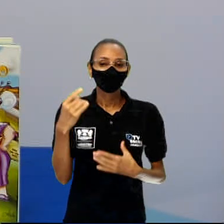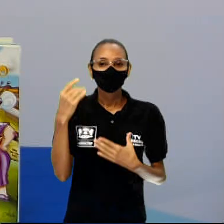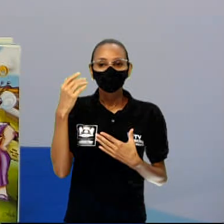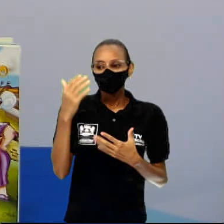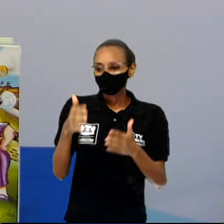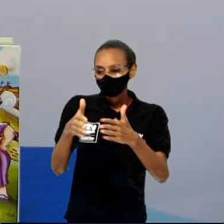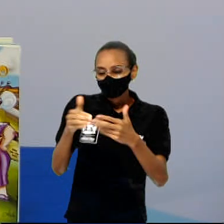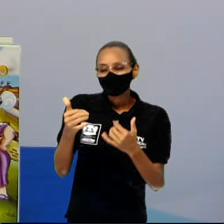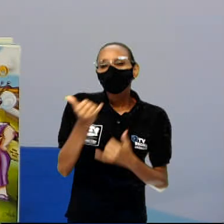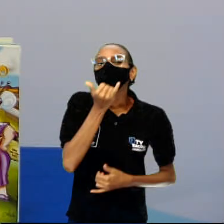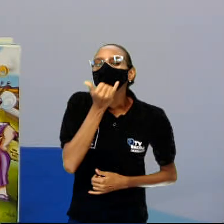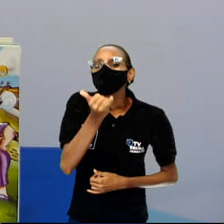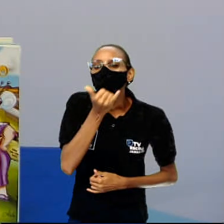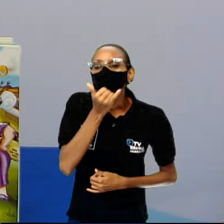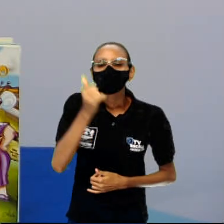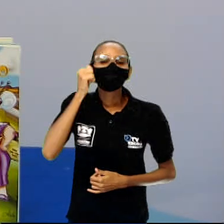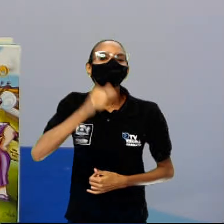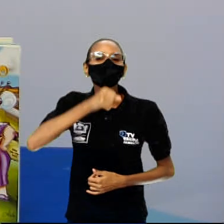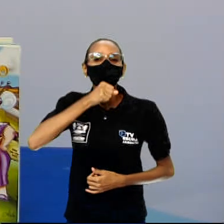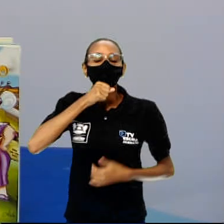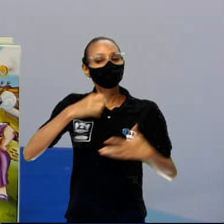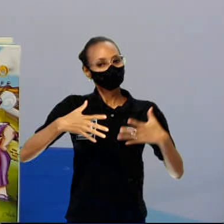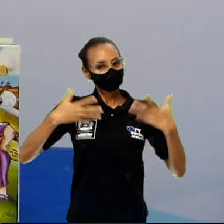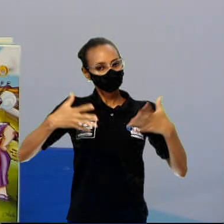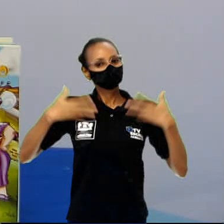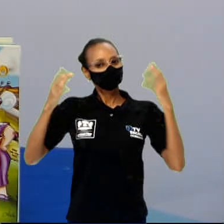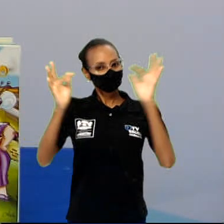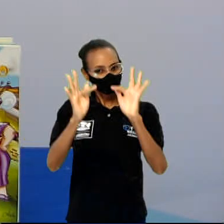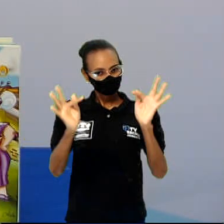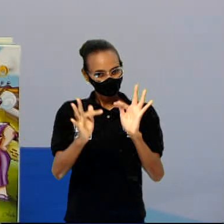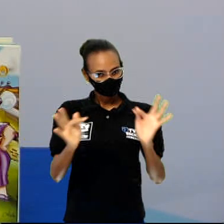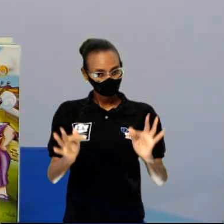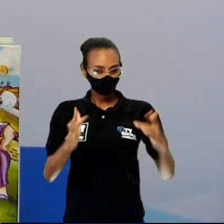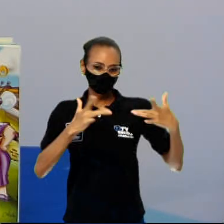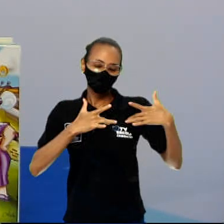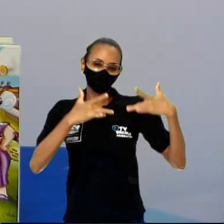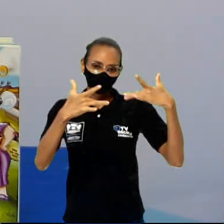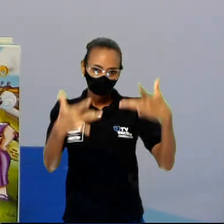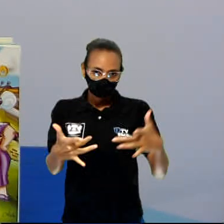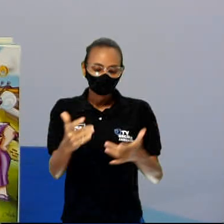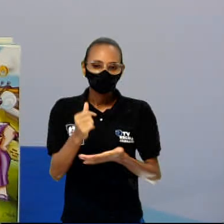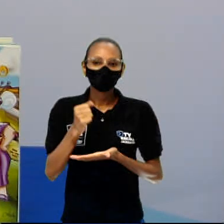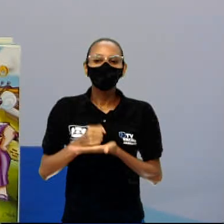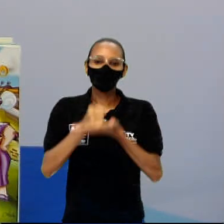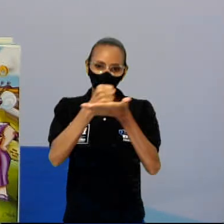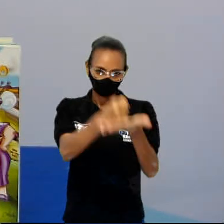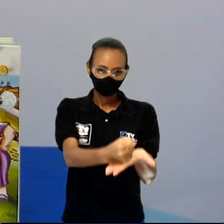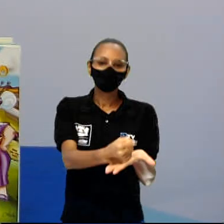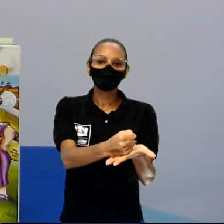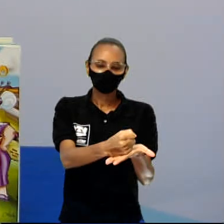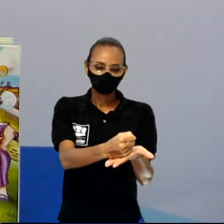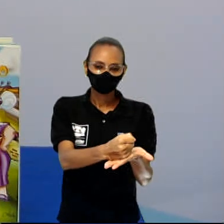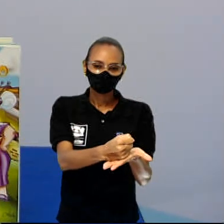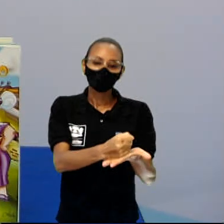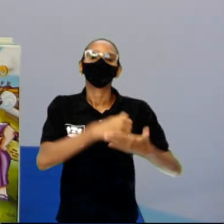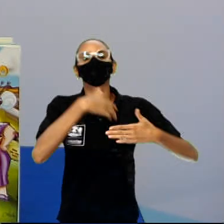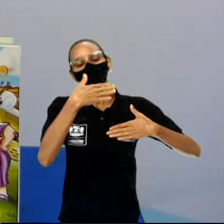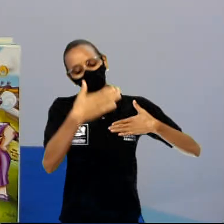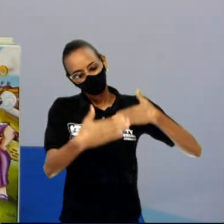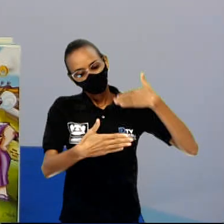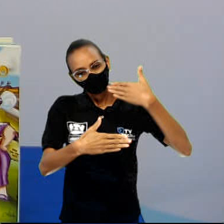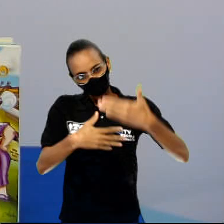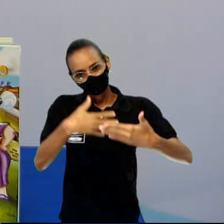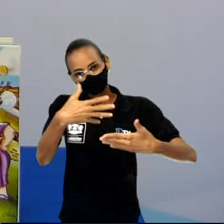Cachita fez a vovó ficar tão feliz que ela se sentiu à vontade para ajudar. Pois bem, quando o tempo passou, o